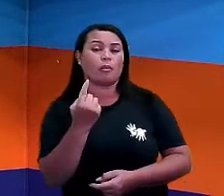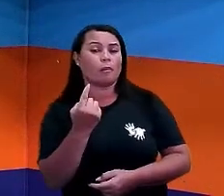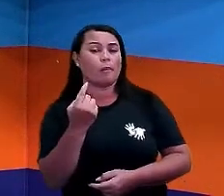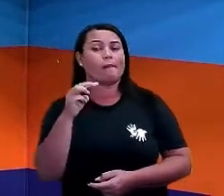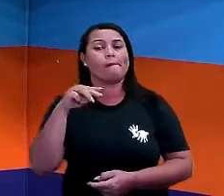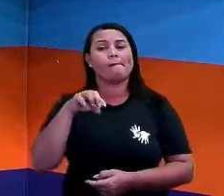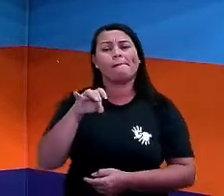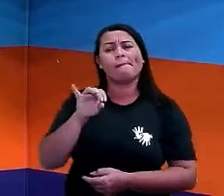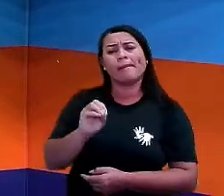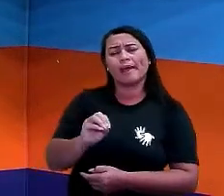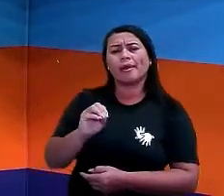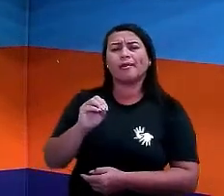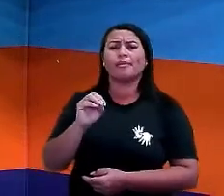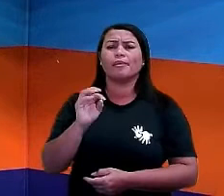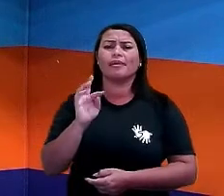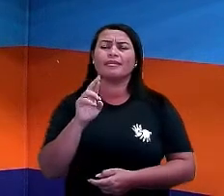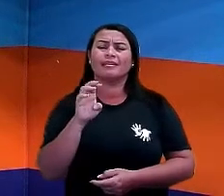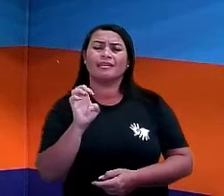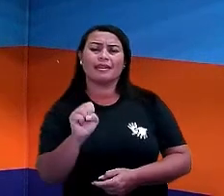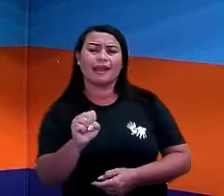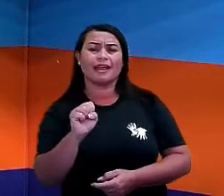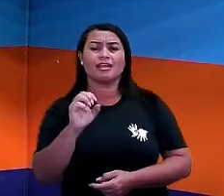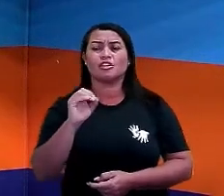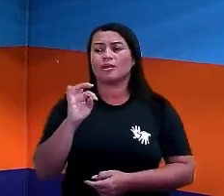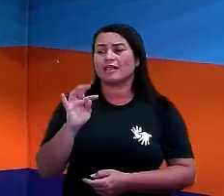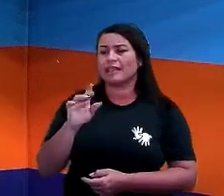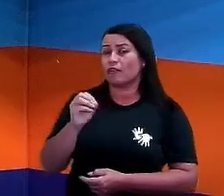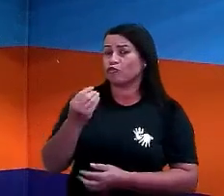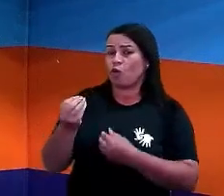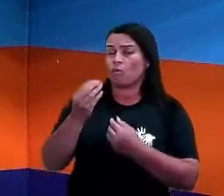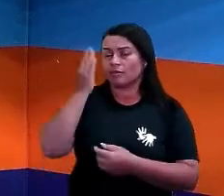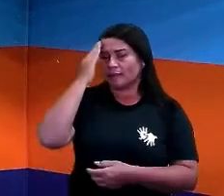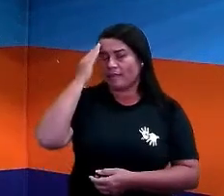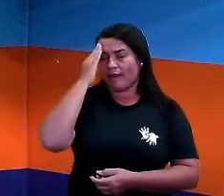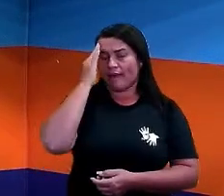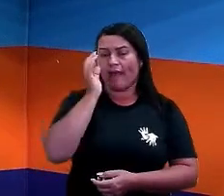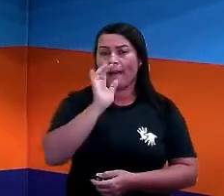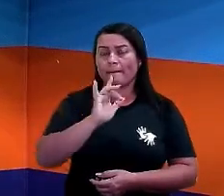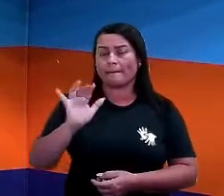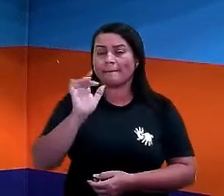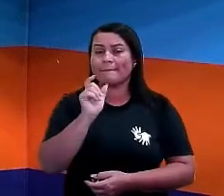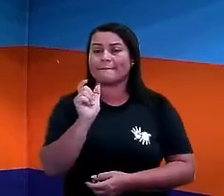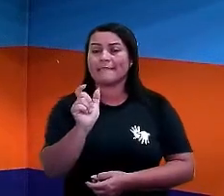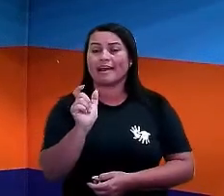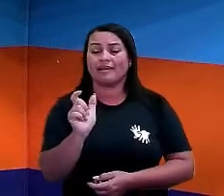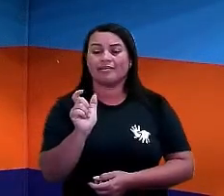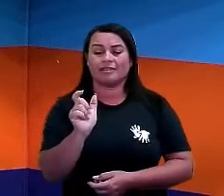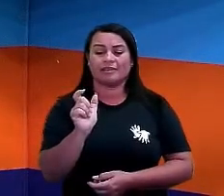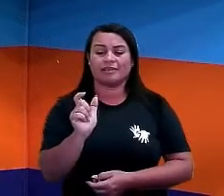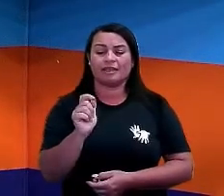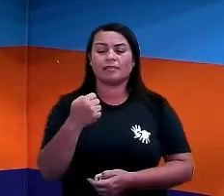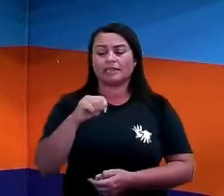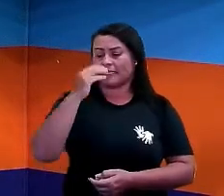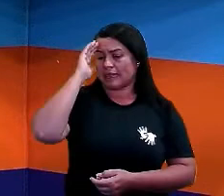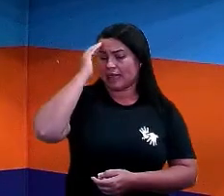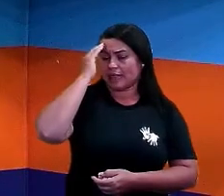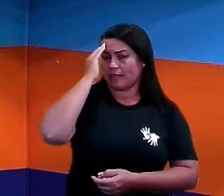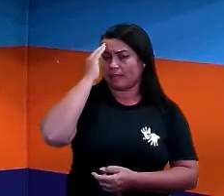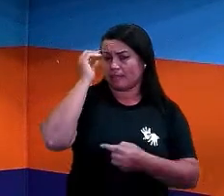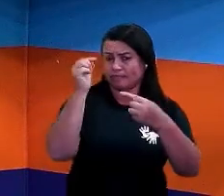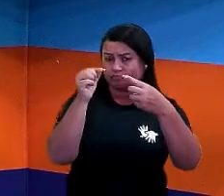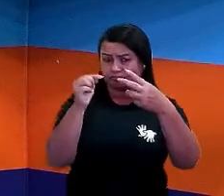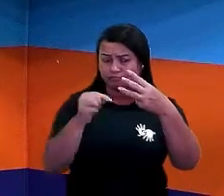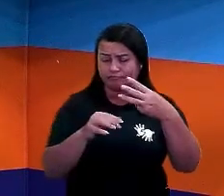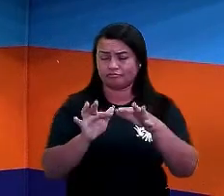professora, como é que eu sei quais palavras eu vou usar? Então eu preciso entender 3 coisinhas, mas é muito